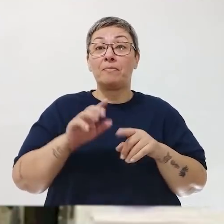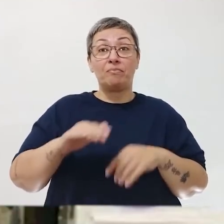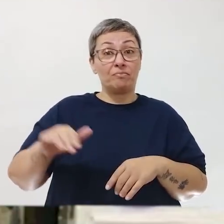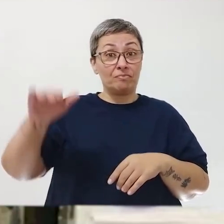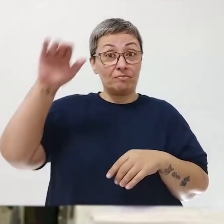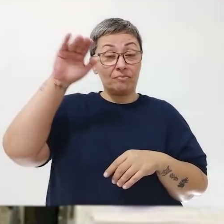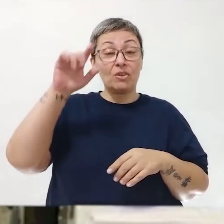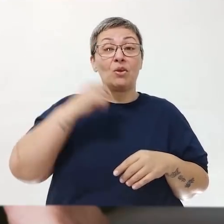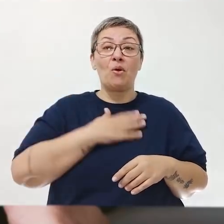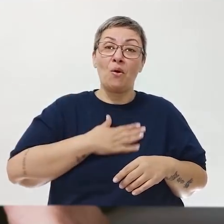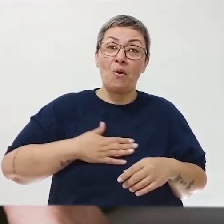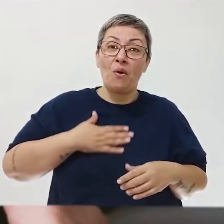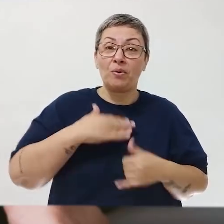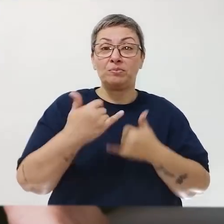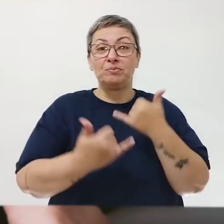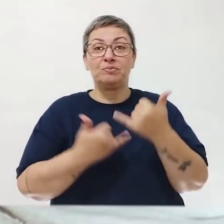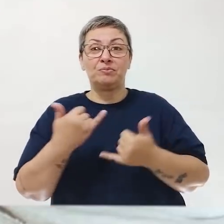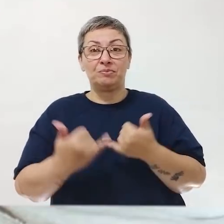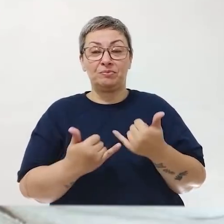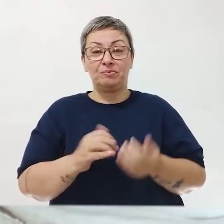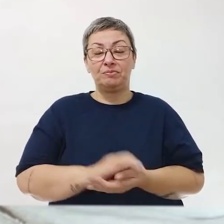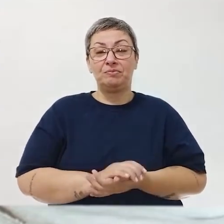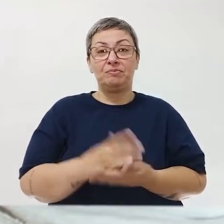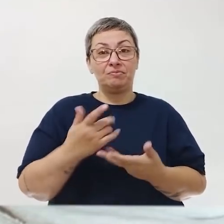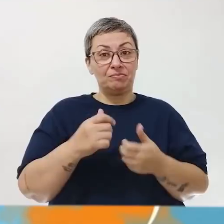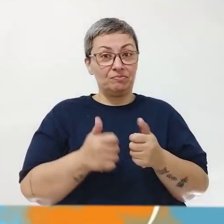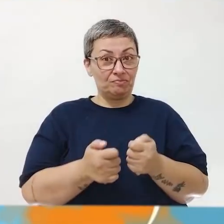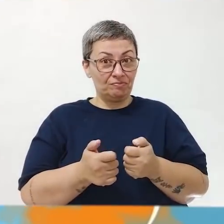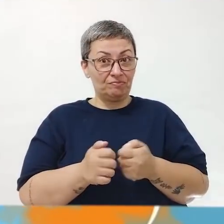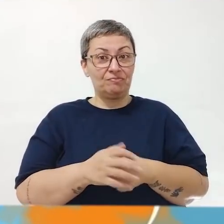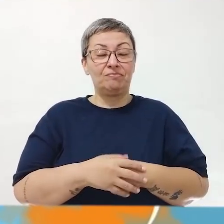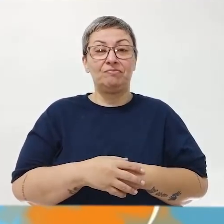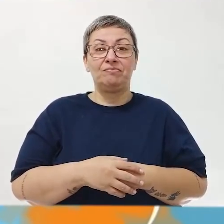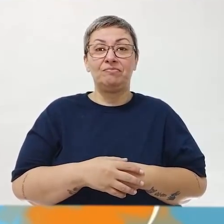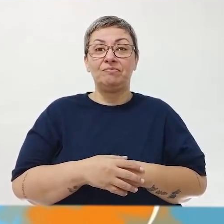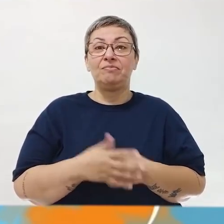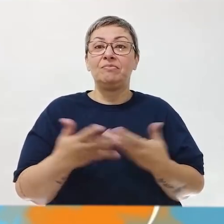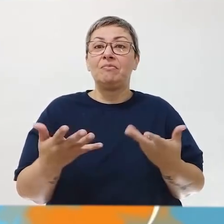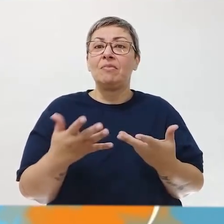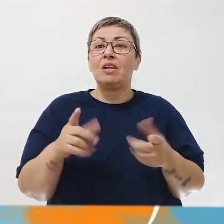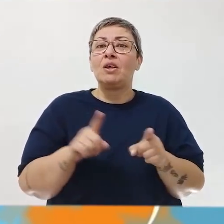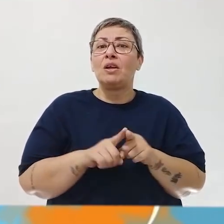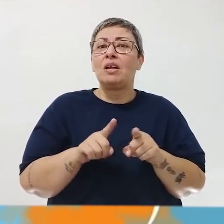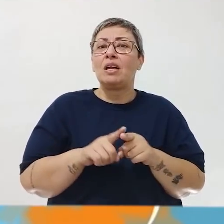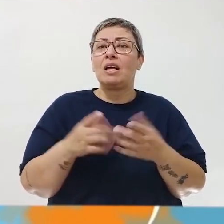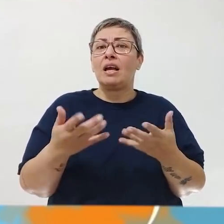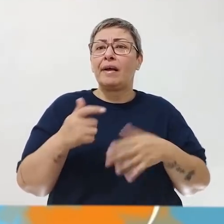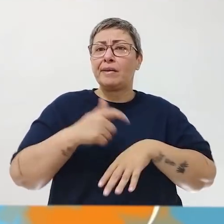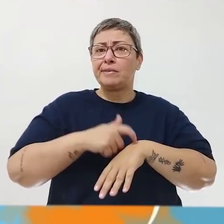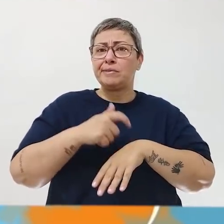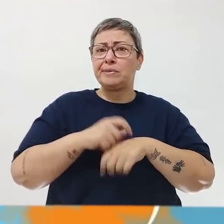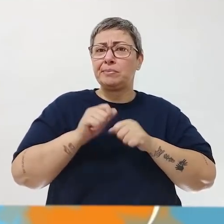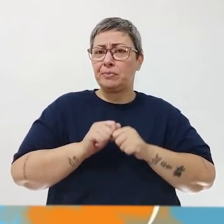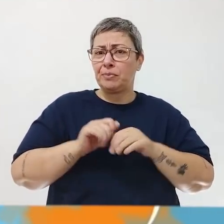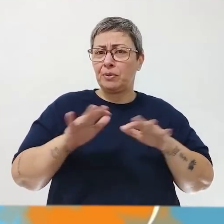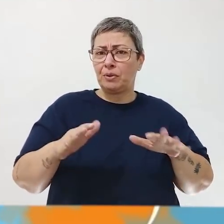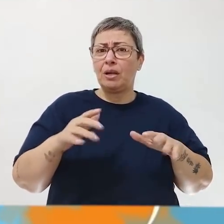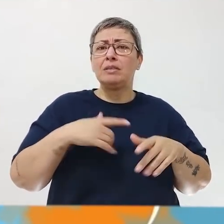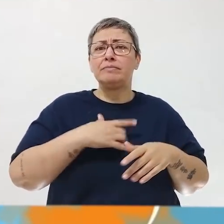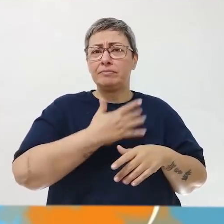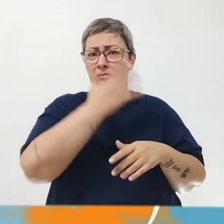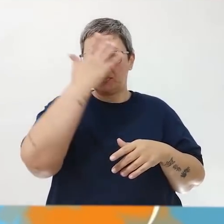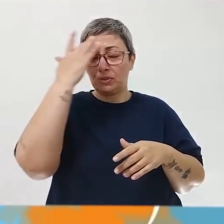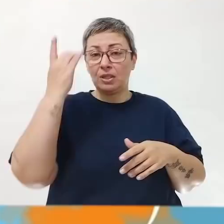de muitos adultos que gostam de brincar e de jogar. Ainda mais nesses tempos de pandemia,